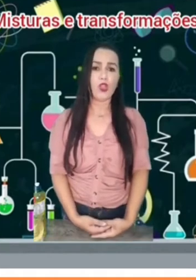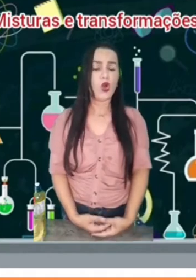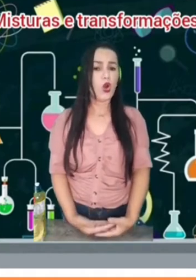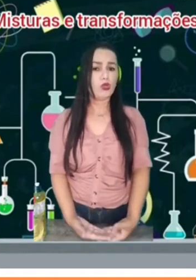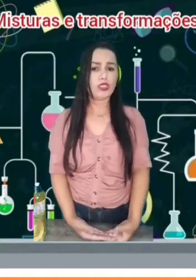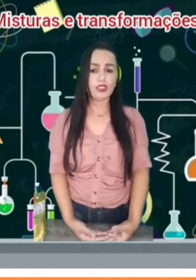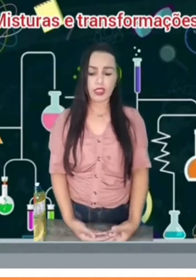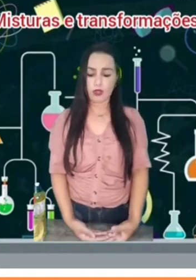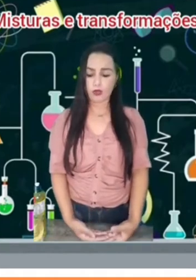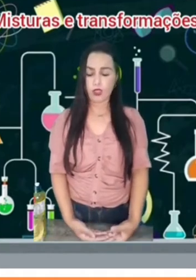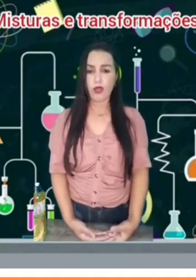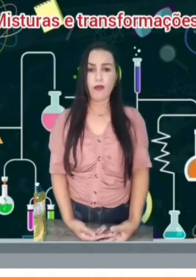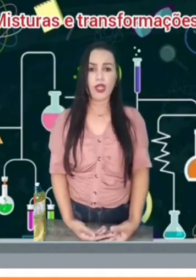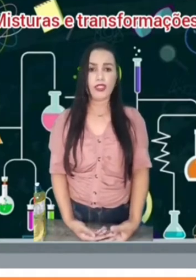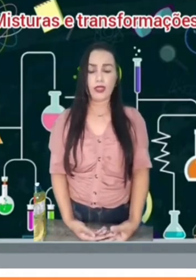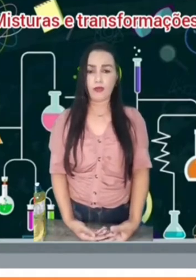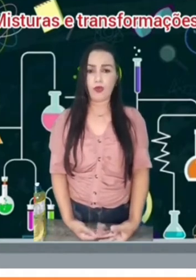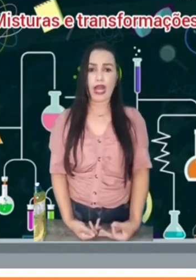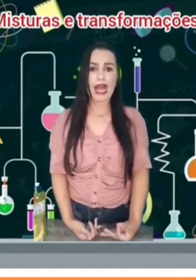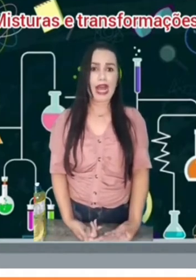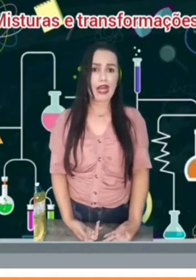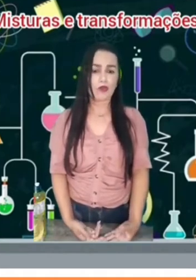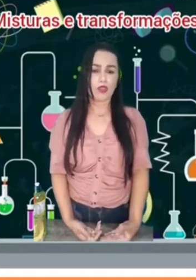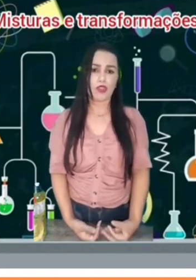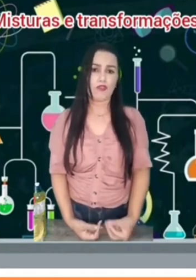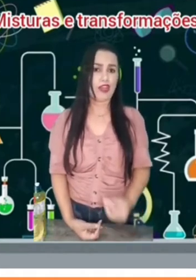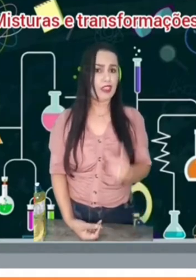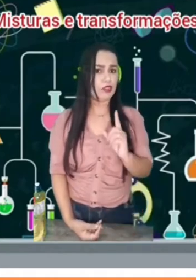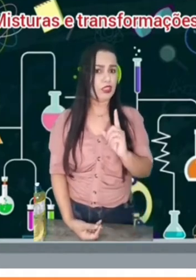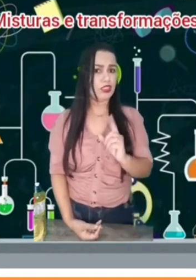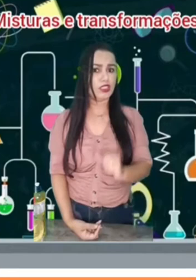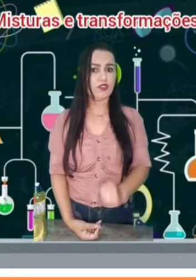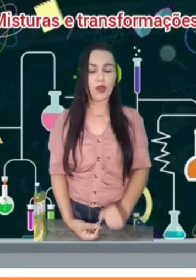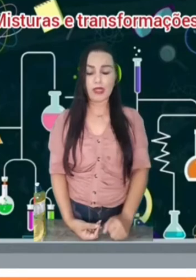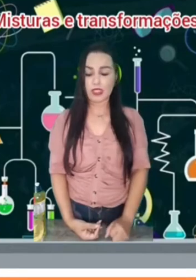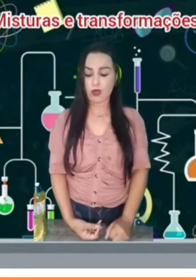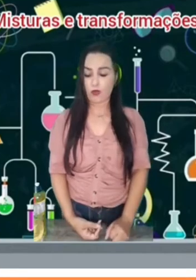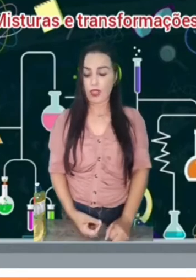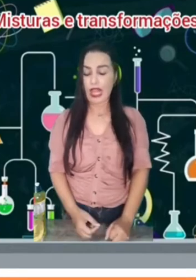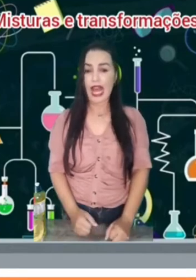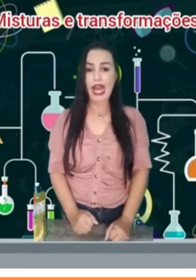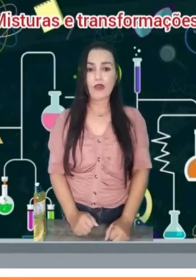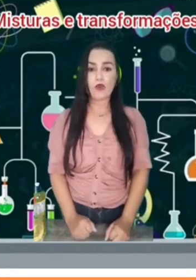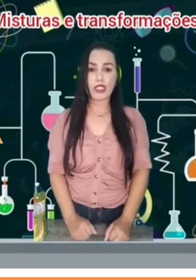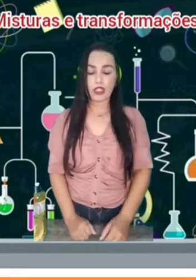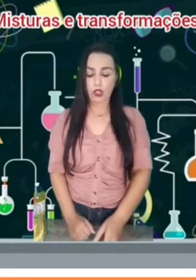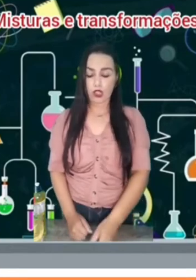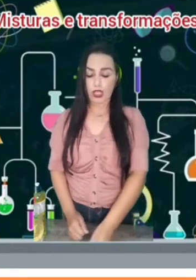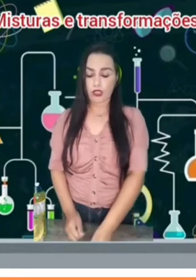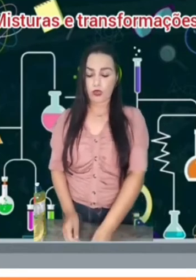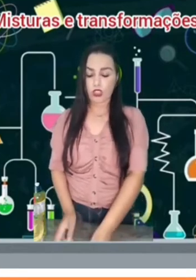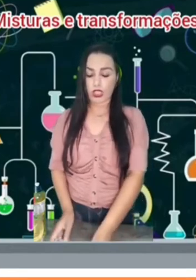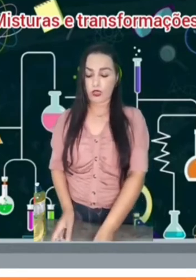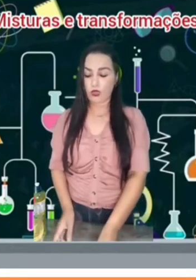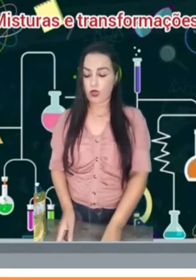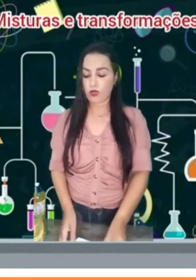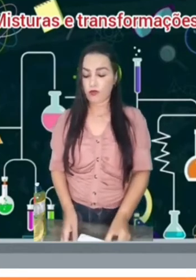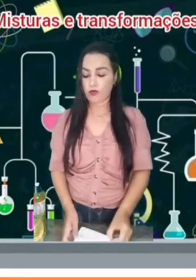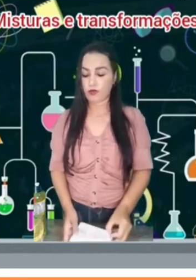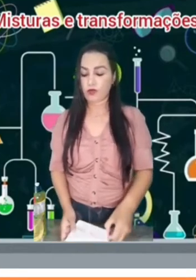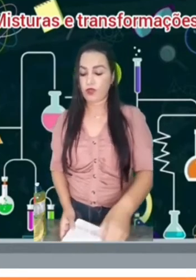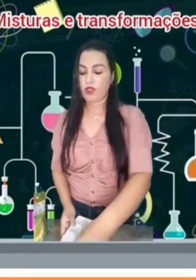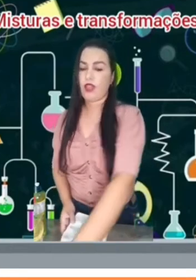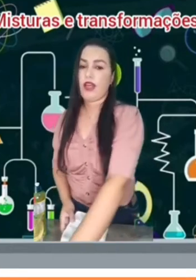original. Outras não. Por exemplo, a água. Falando-se de transformação. A água, quando ela é colocada no congelador,